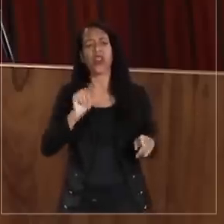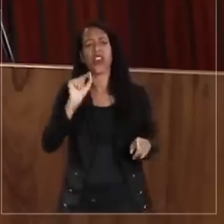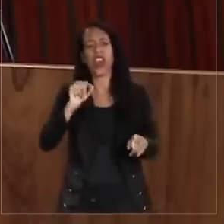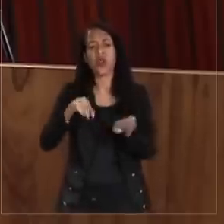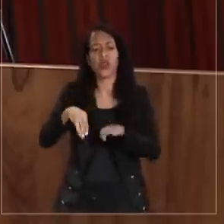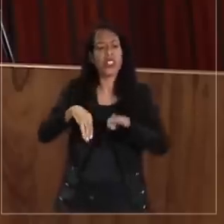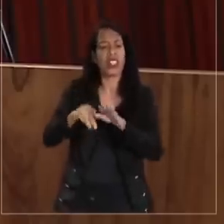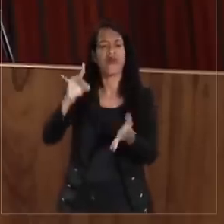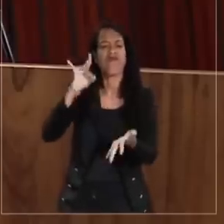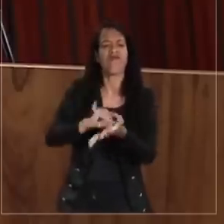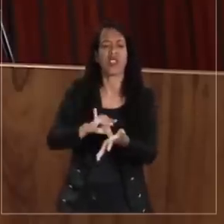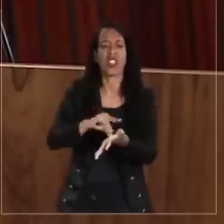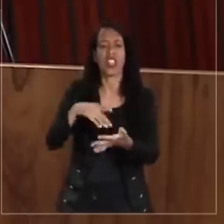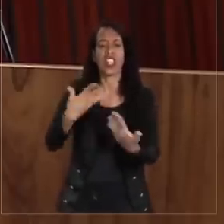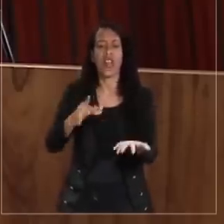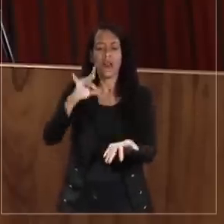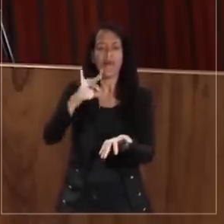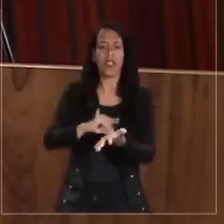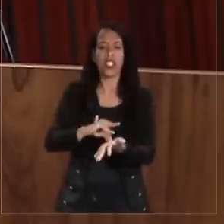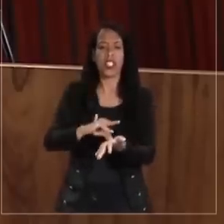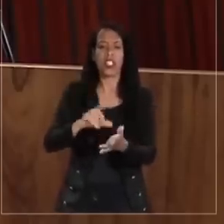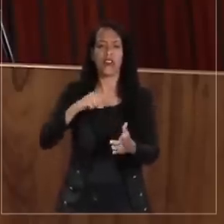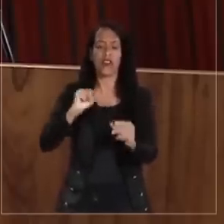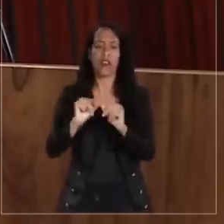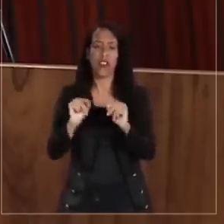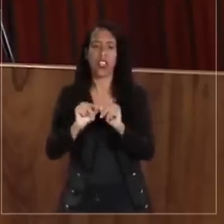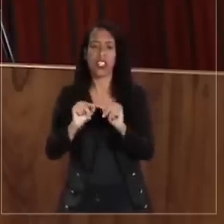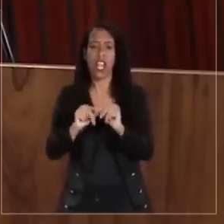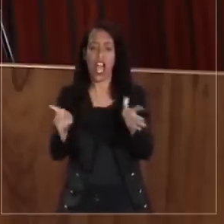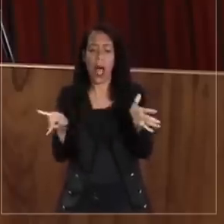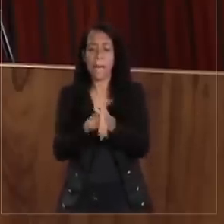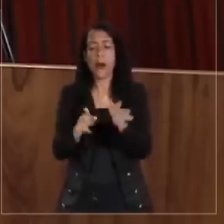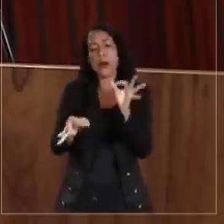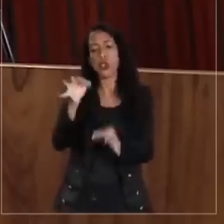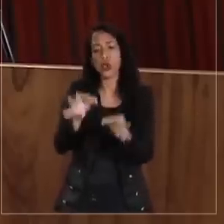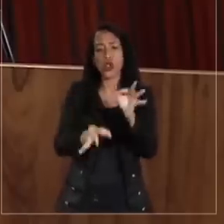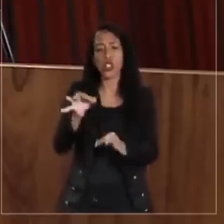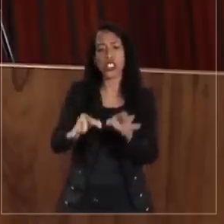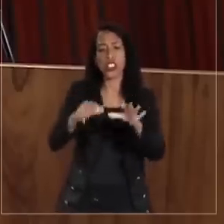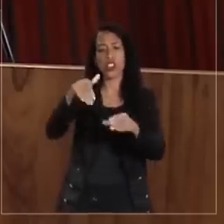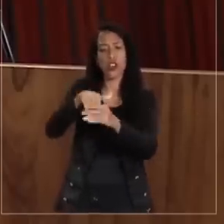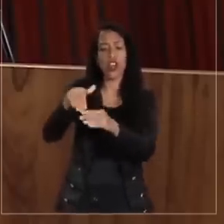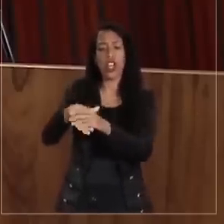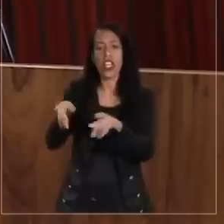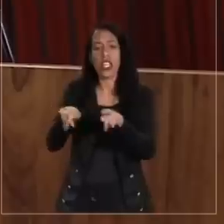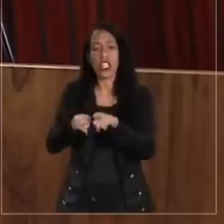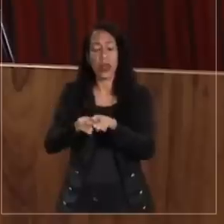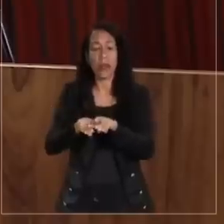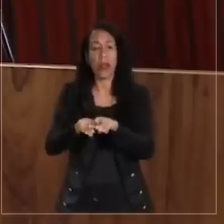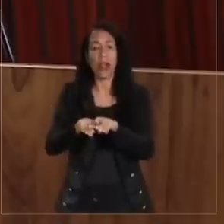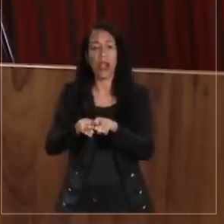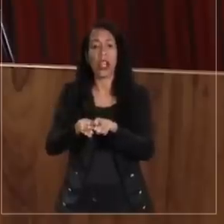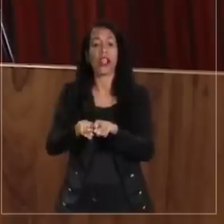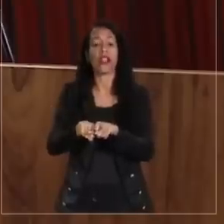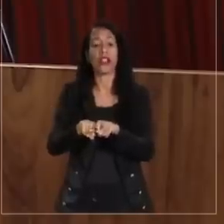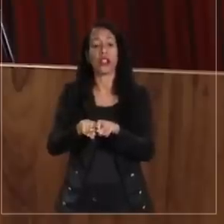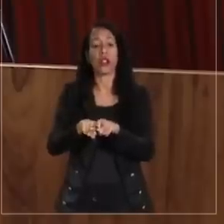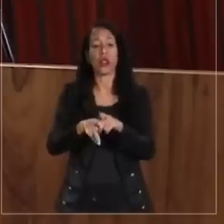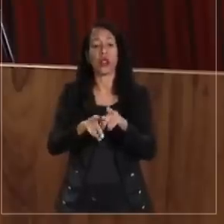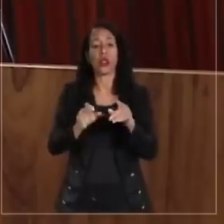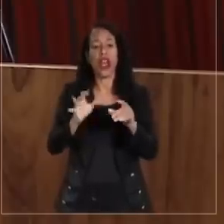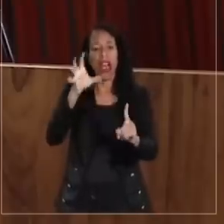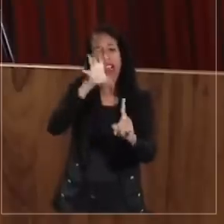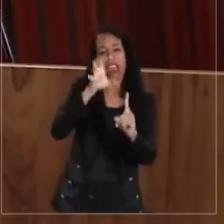não tinha razão de ser, a não ser efetivamente desqualificar a própria justiça eleitoral e o próprio poder judiciário, e com isso atacasse